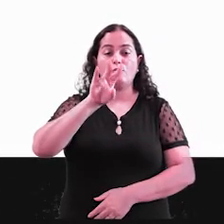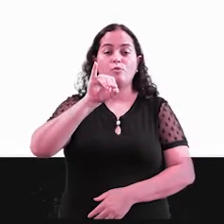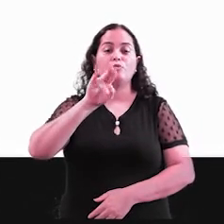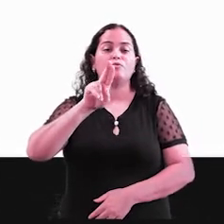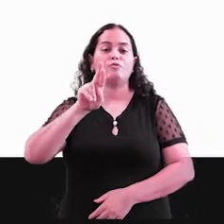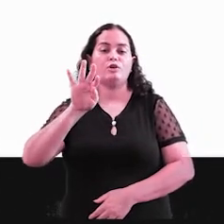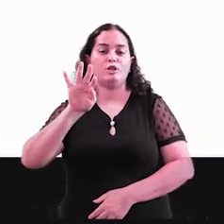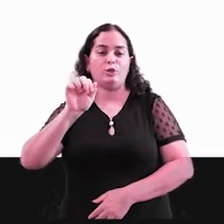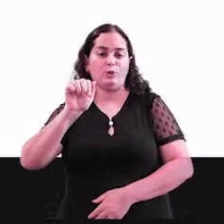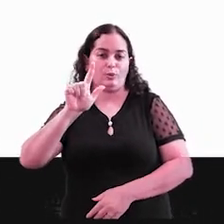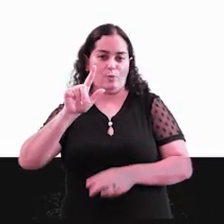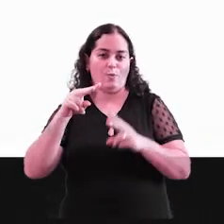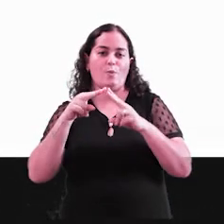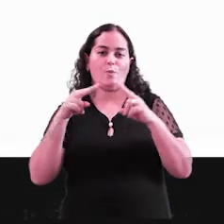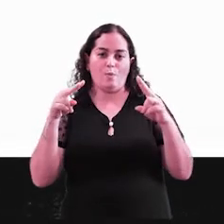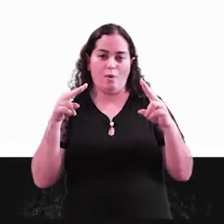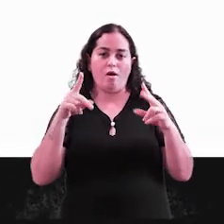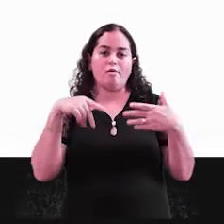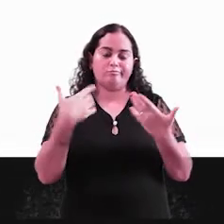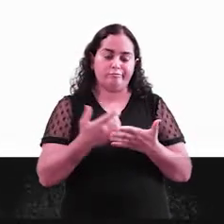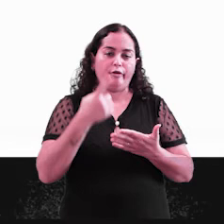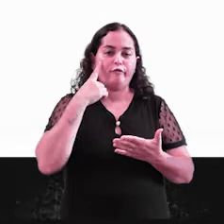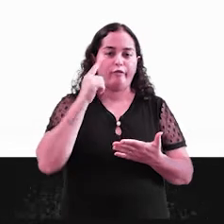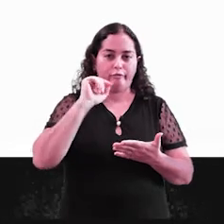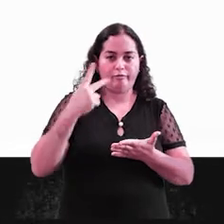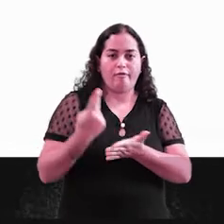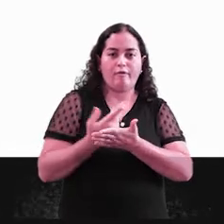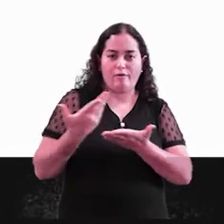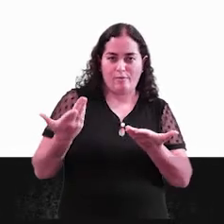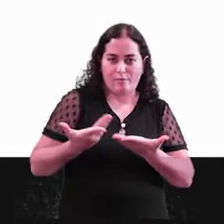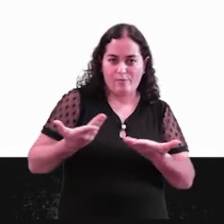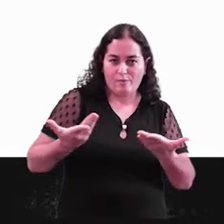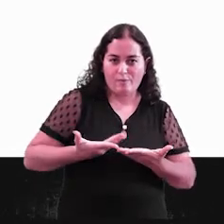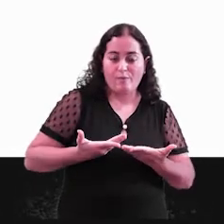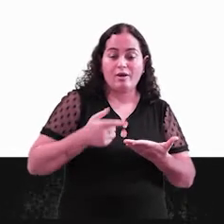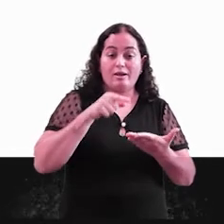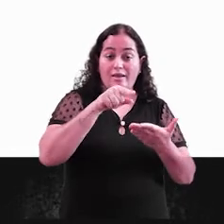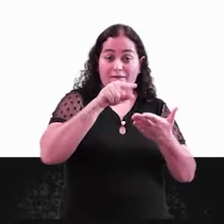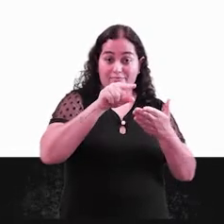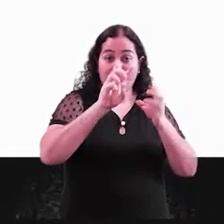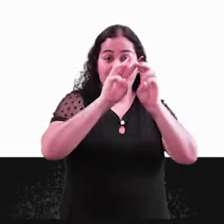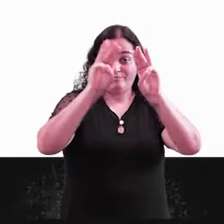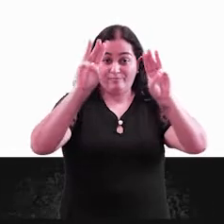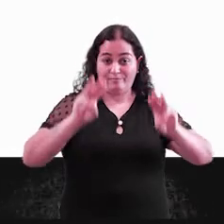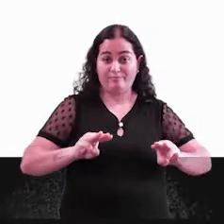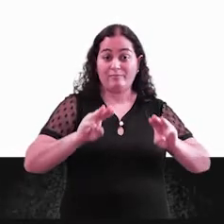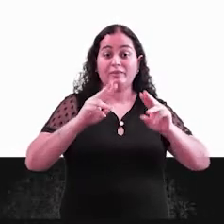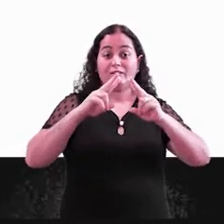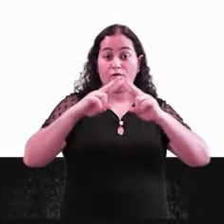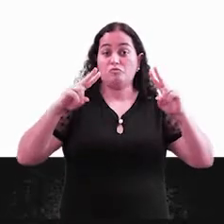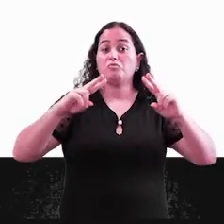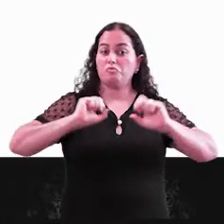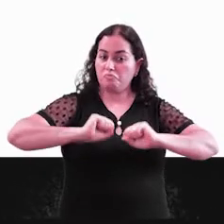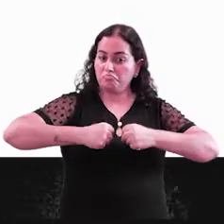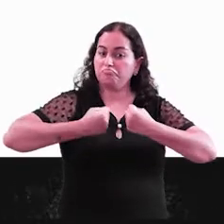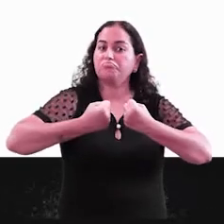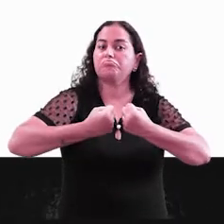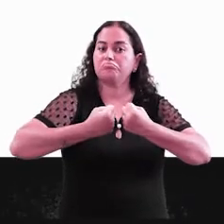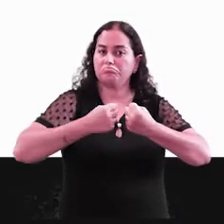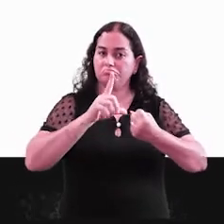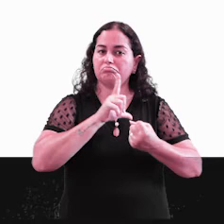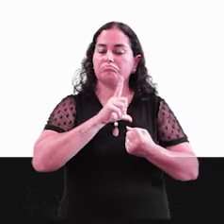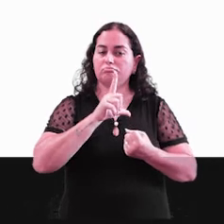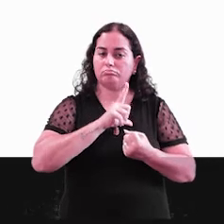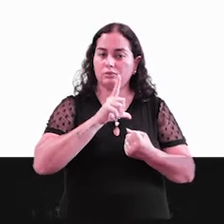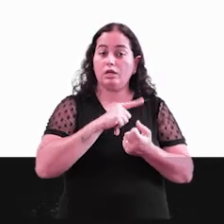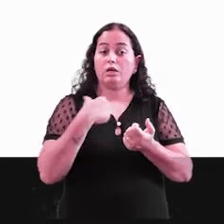dessa situação que nós estamos vivendo. Essa demanda dos museus virtuais, ela fica bastante fortalecida, e